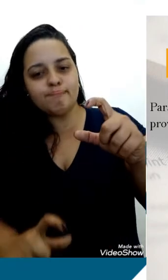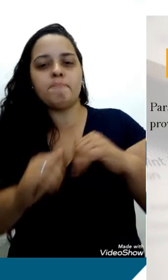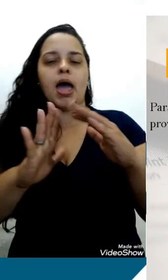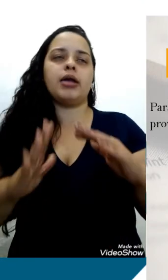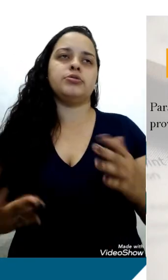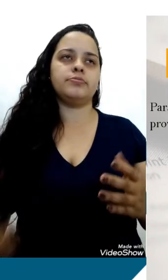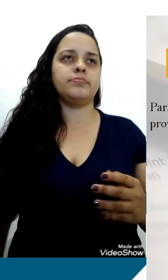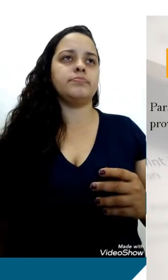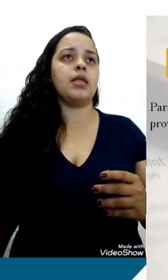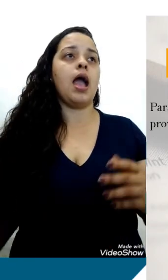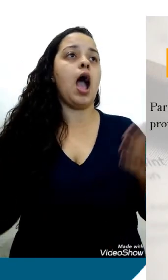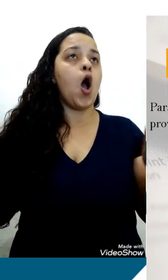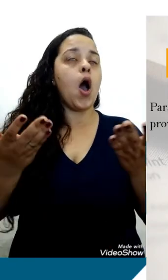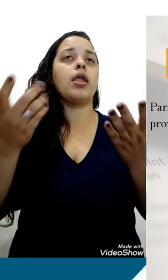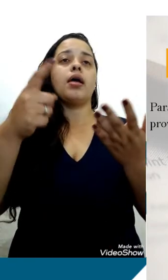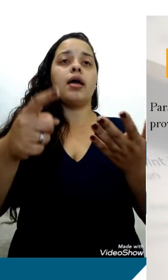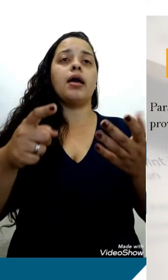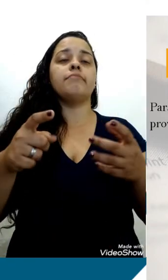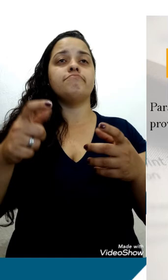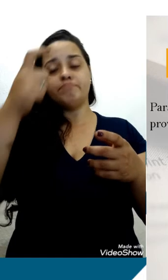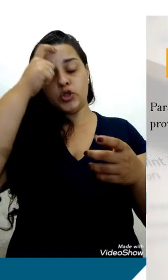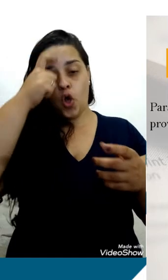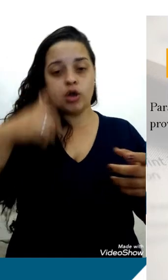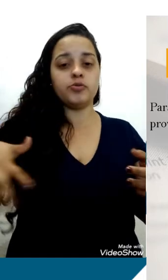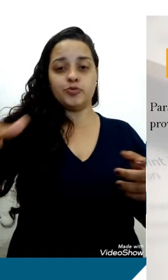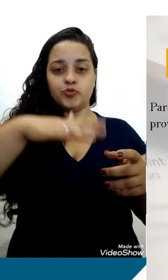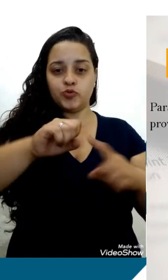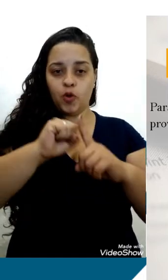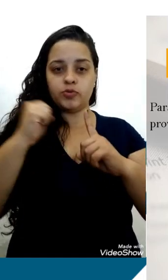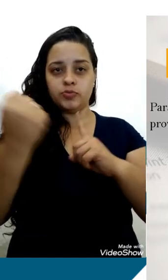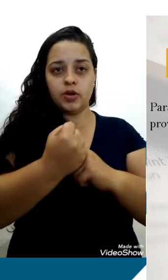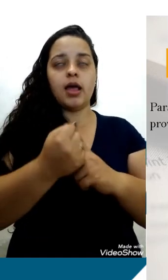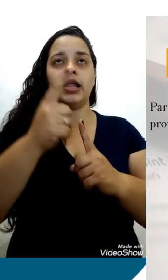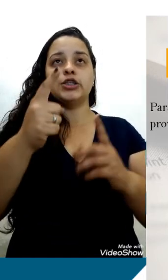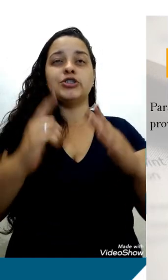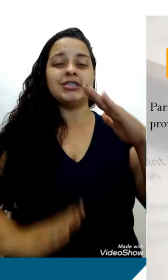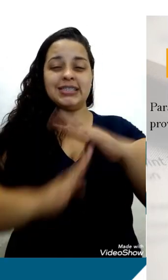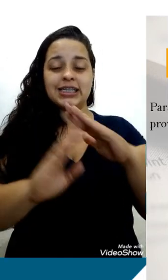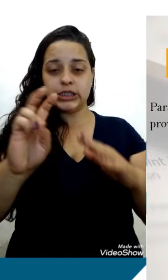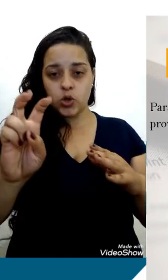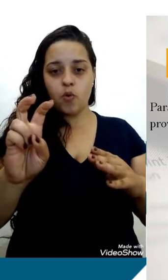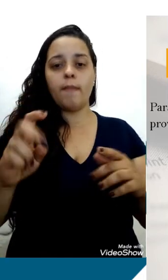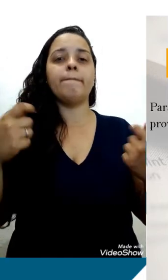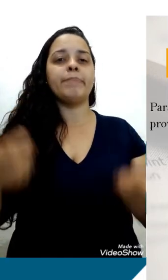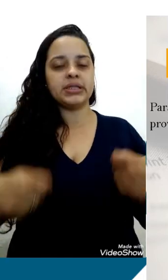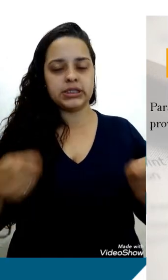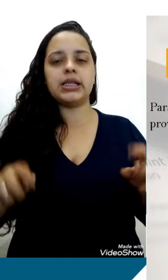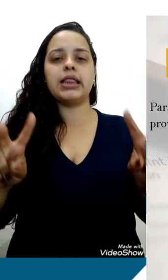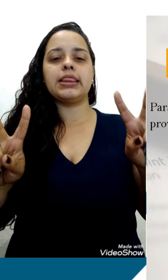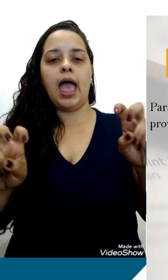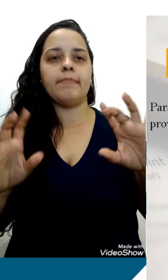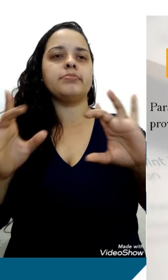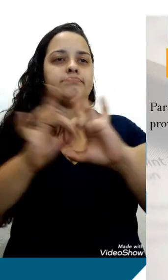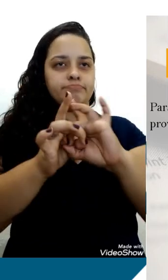Então, um repertório sociocultural, para atingir o nível 5, ele tem que atender a esses critérios: ser pertinente ao tema, estar além